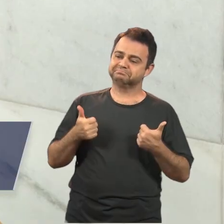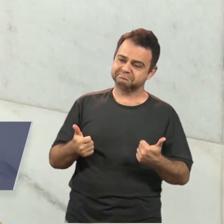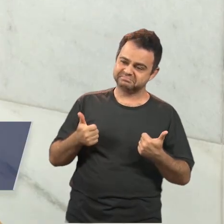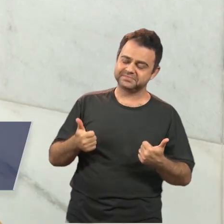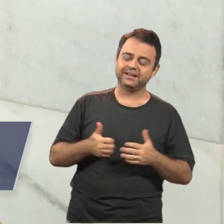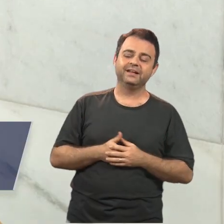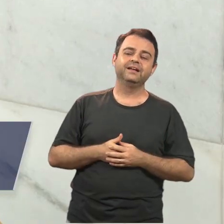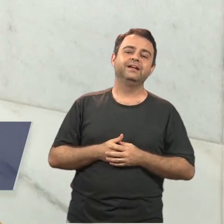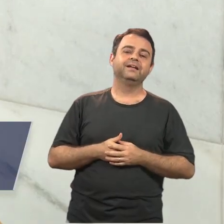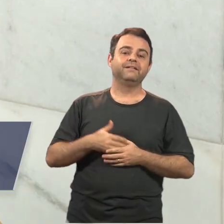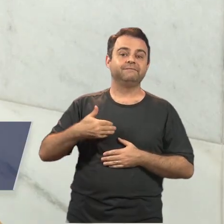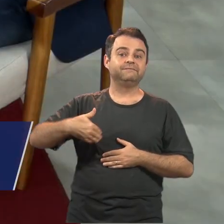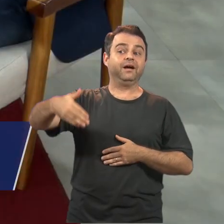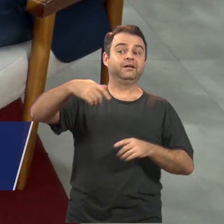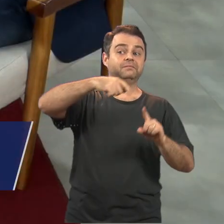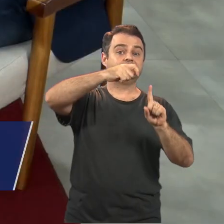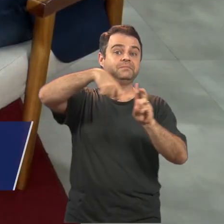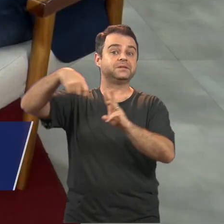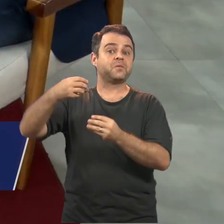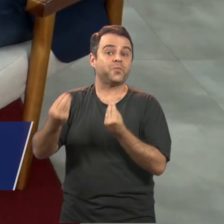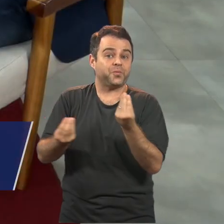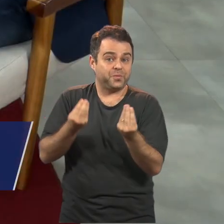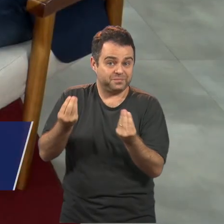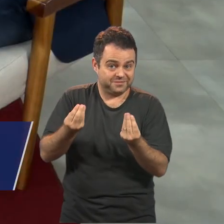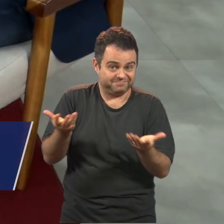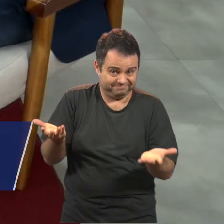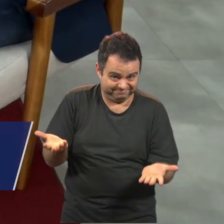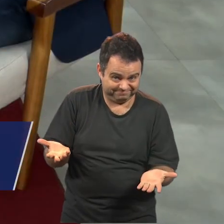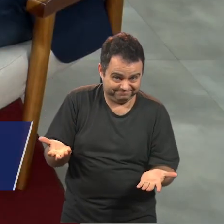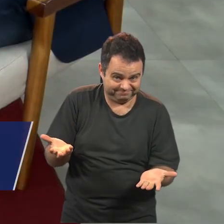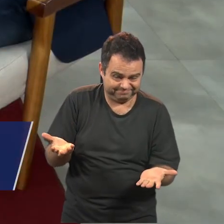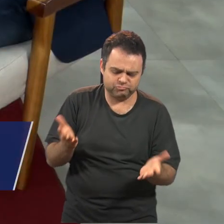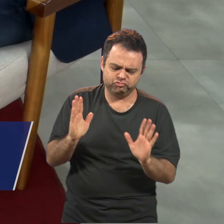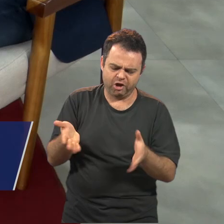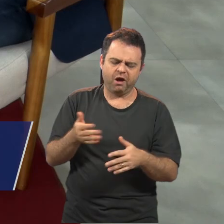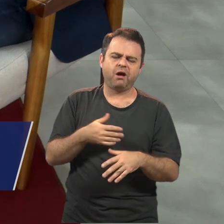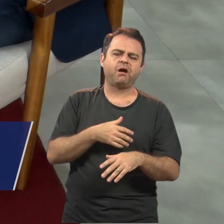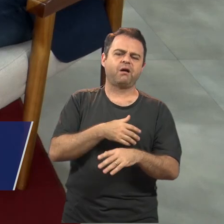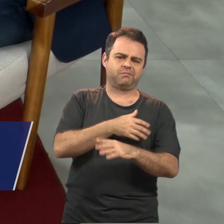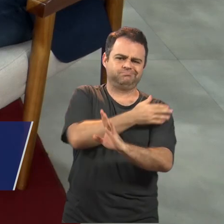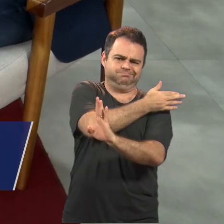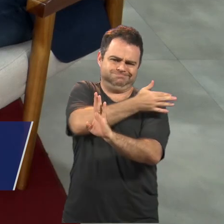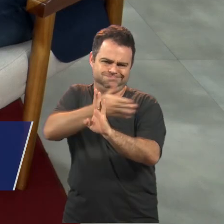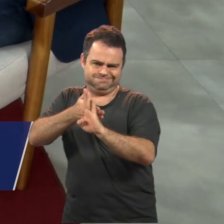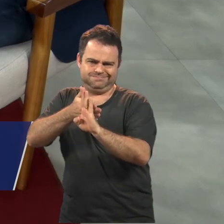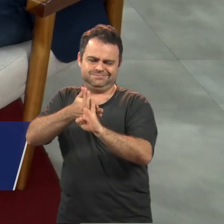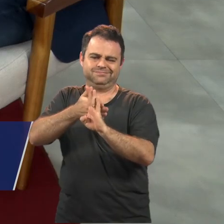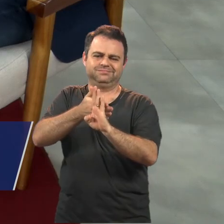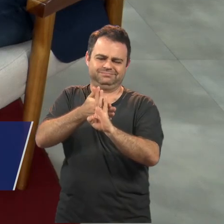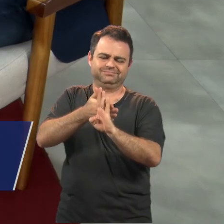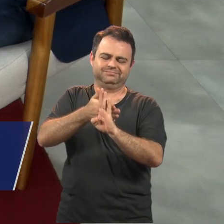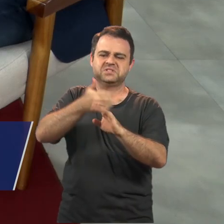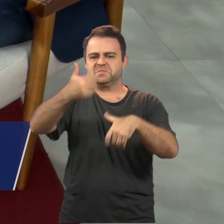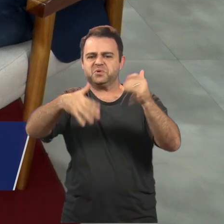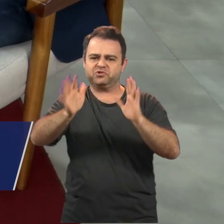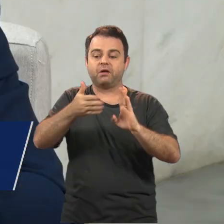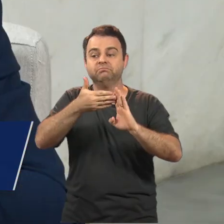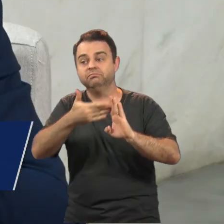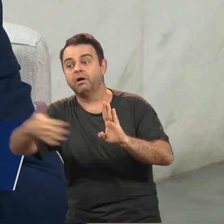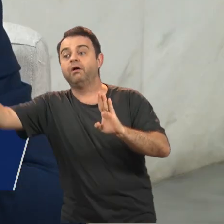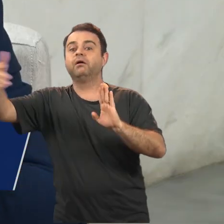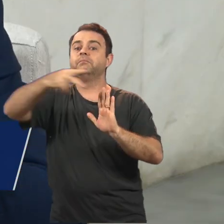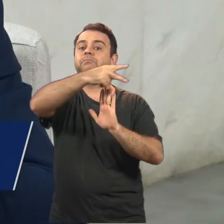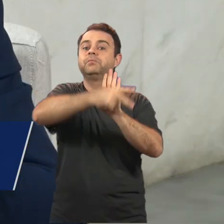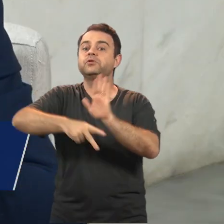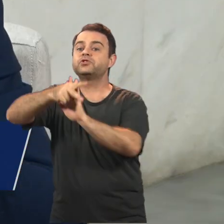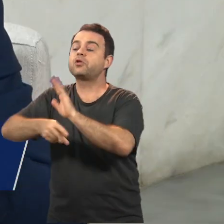aí dos primeiros meses de mandato. Quais são as expectativas? Tem outros projetos em andamento? Sim, inúmeros projetos em andamento,